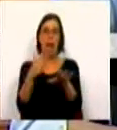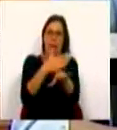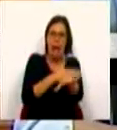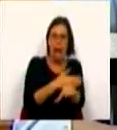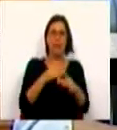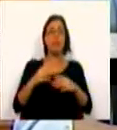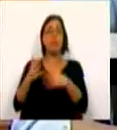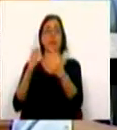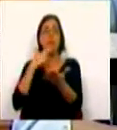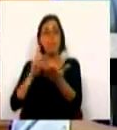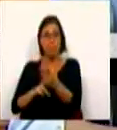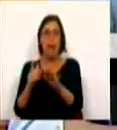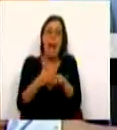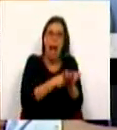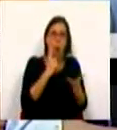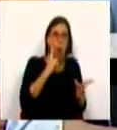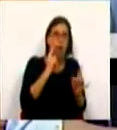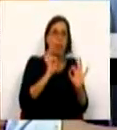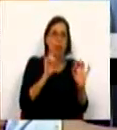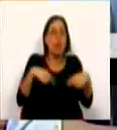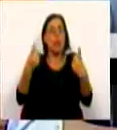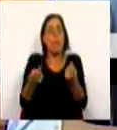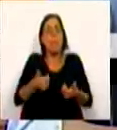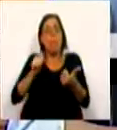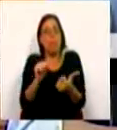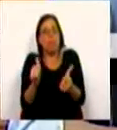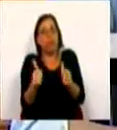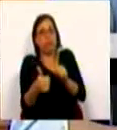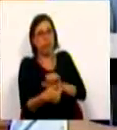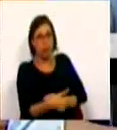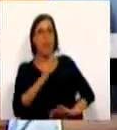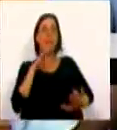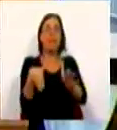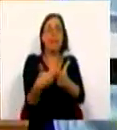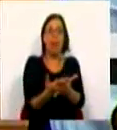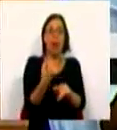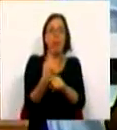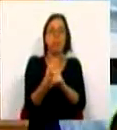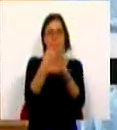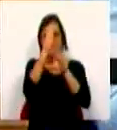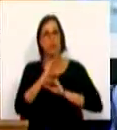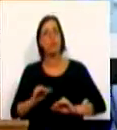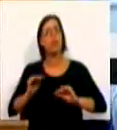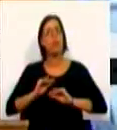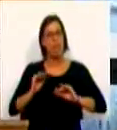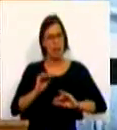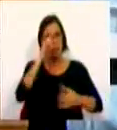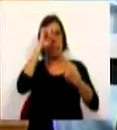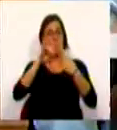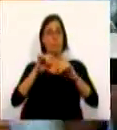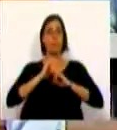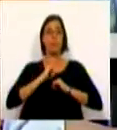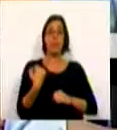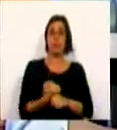de os desenvolver, para gerir melhor a mudança e, naturalmente, dando também formação para este efeito aos